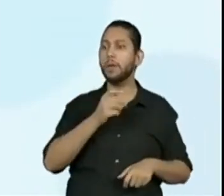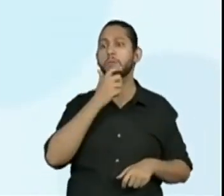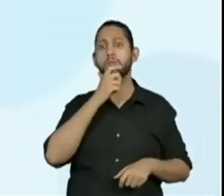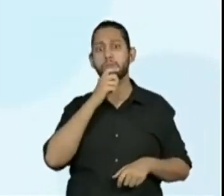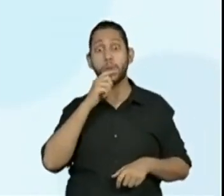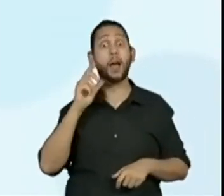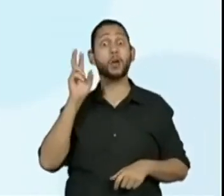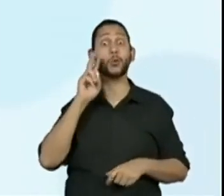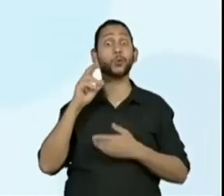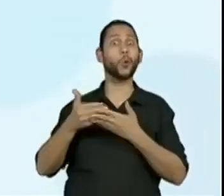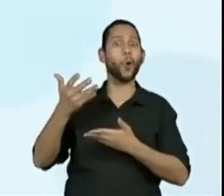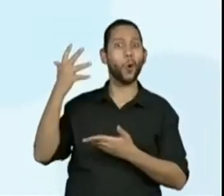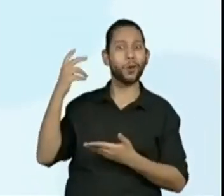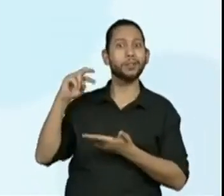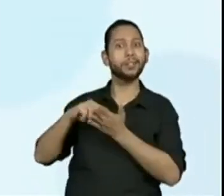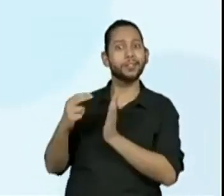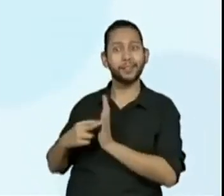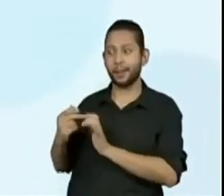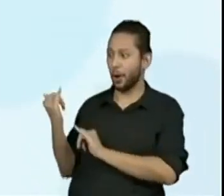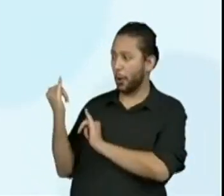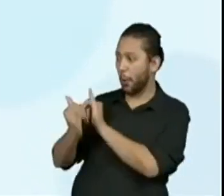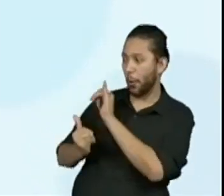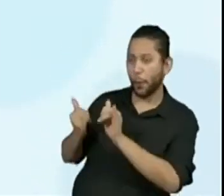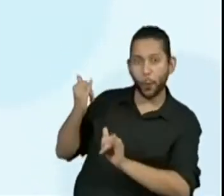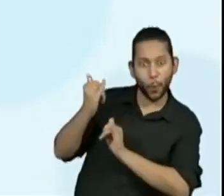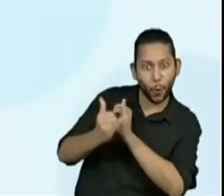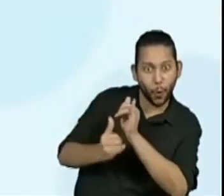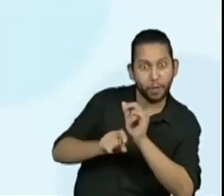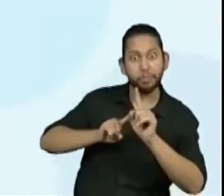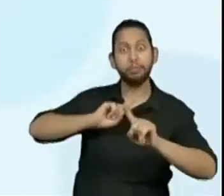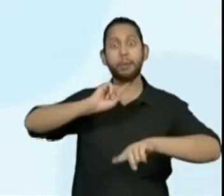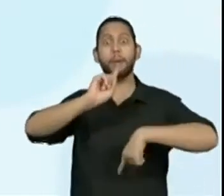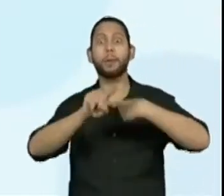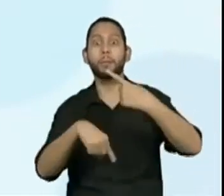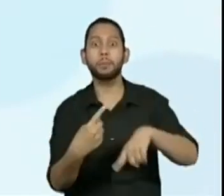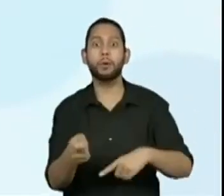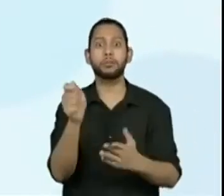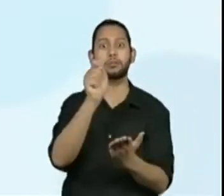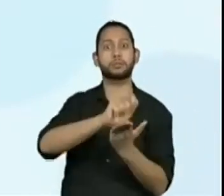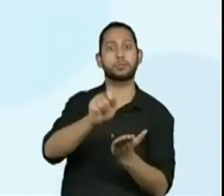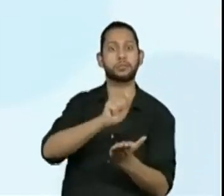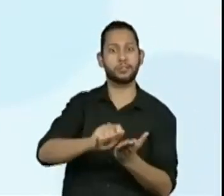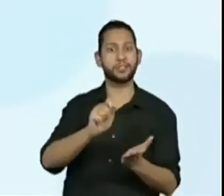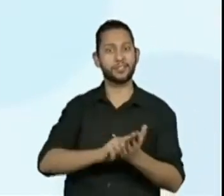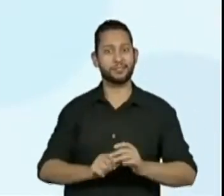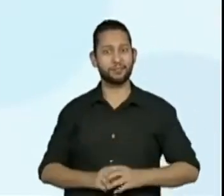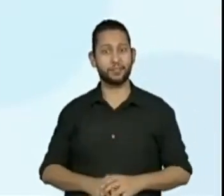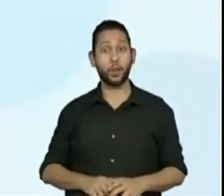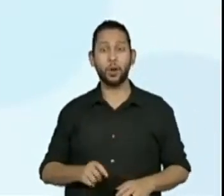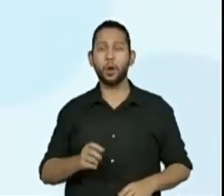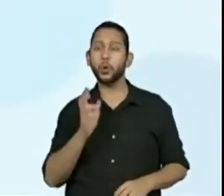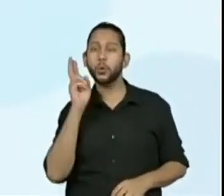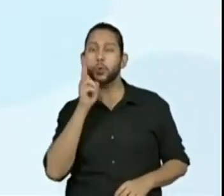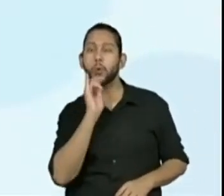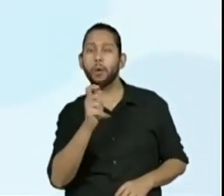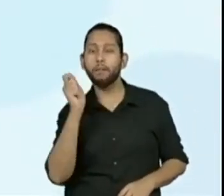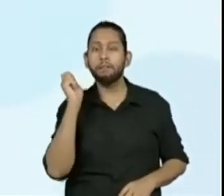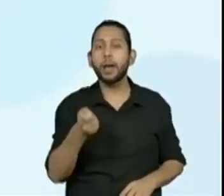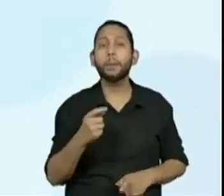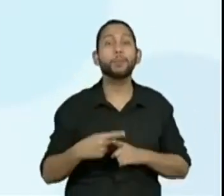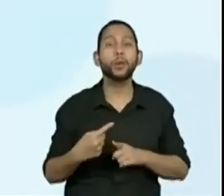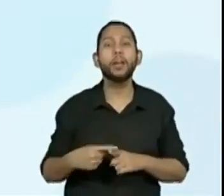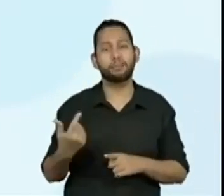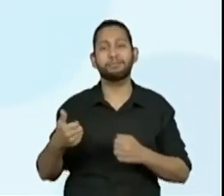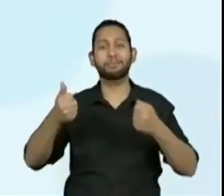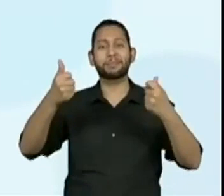foram transmitidos pela tradição oral. Vimos o porquê do nome Conto de Fadas. E também fizemos